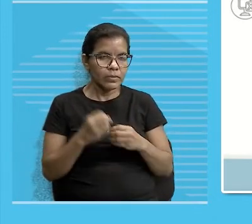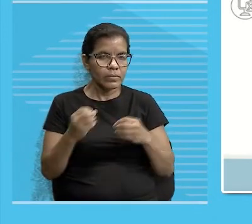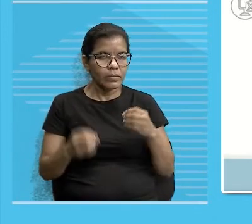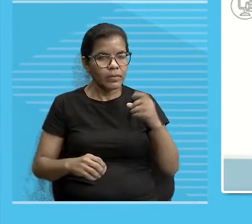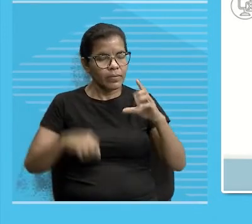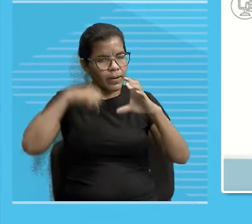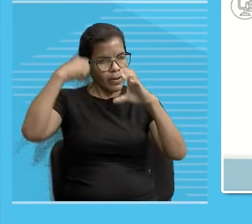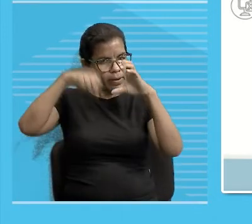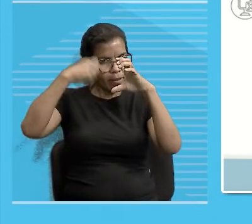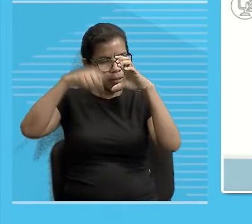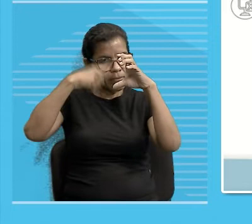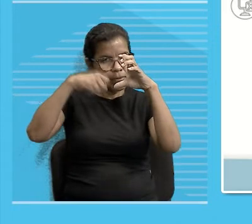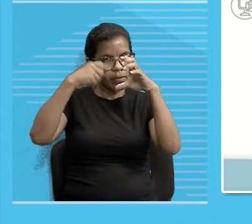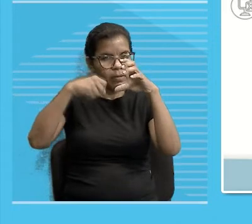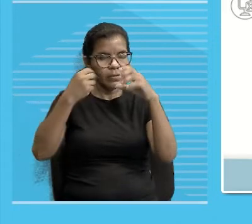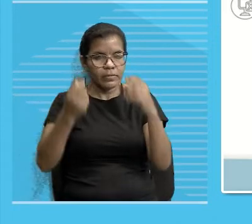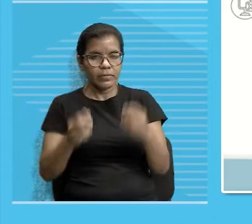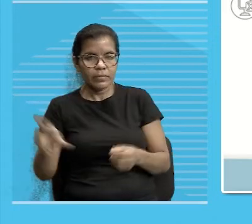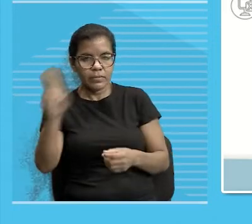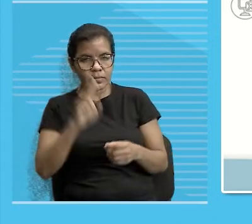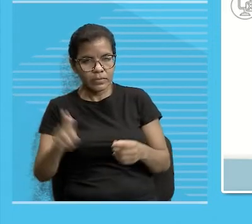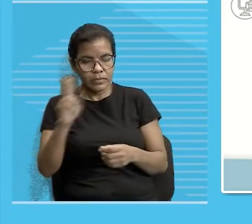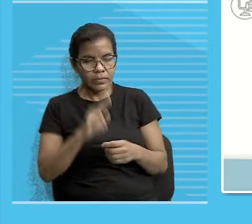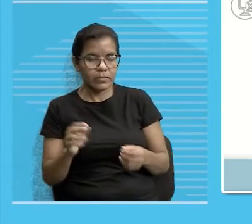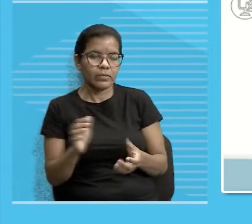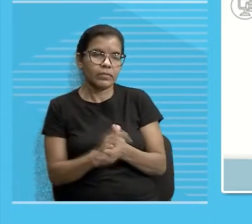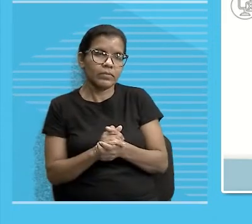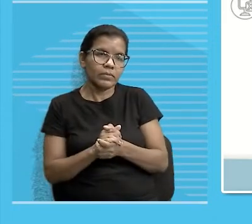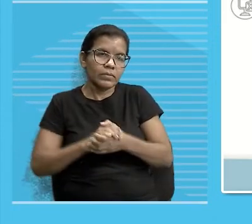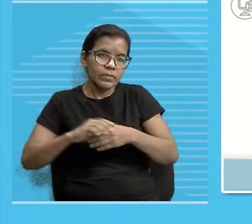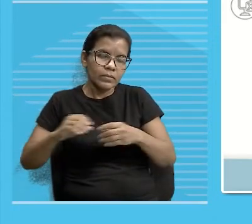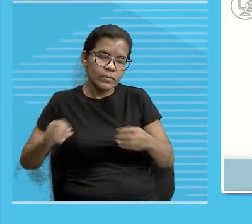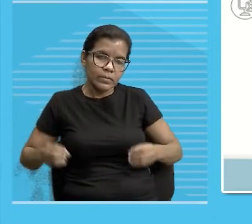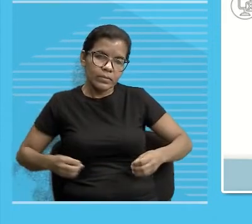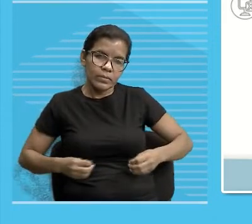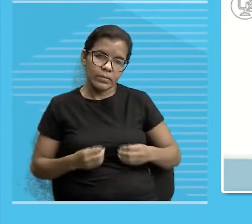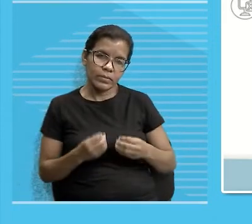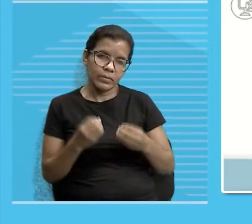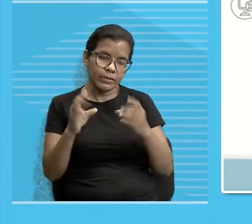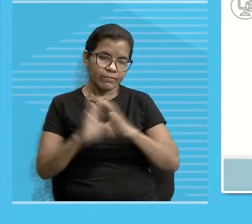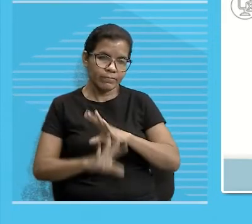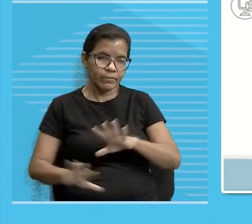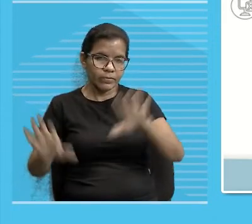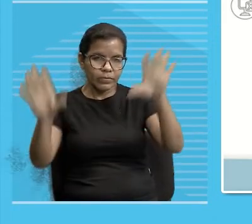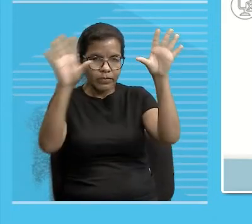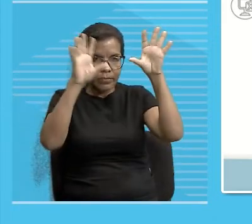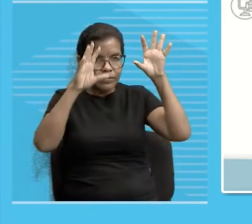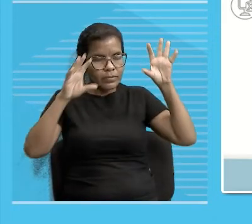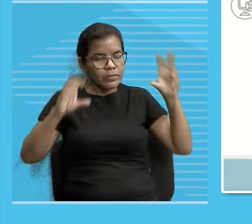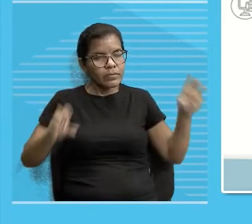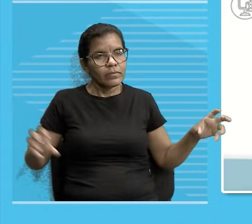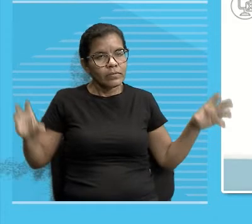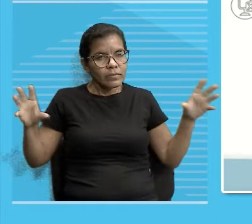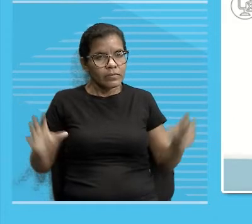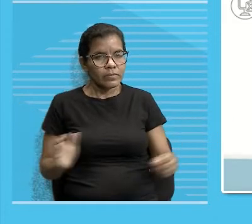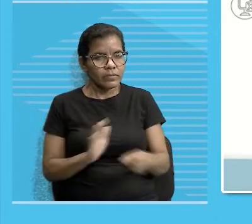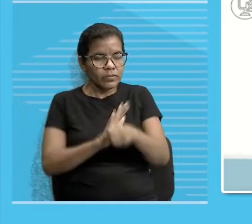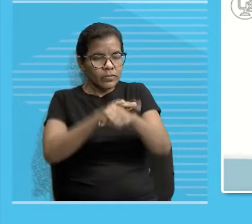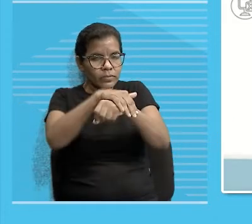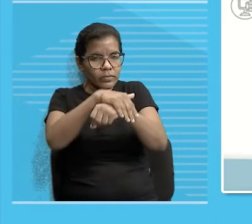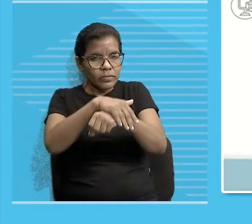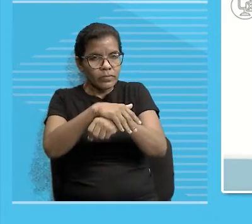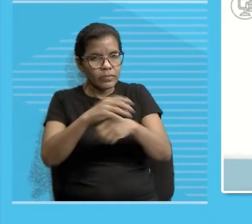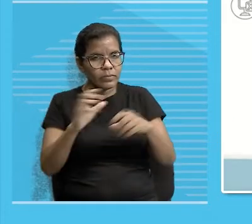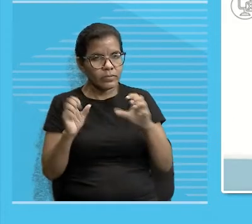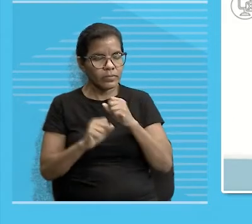câmera filmadora. Eles usam aplicativos que deixam a imagem noturna e etc, etc.